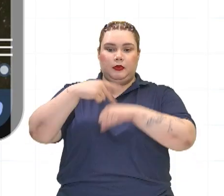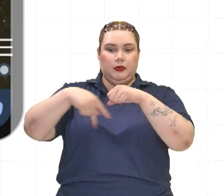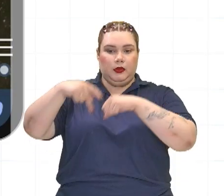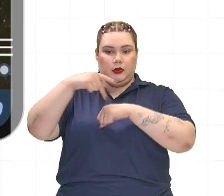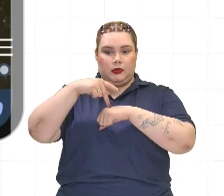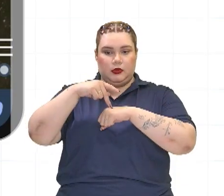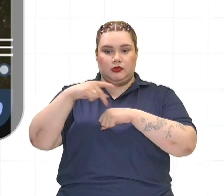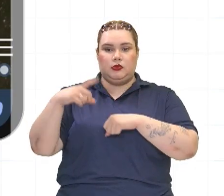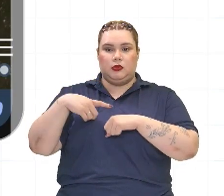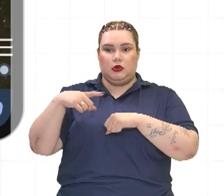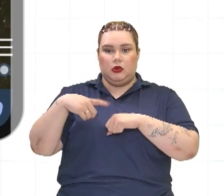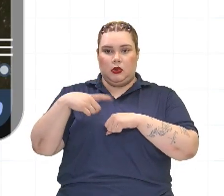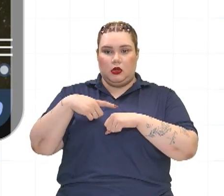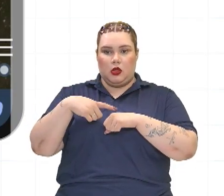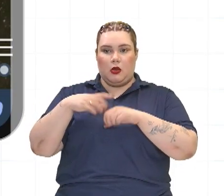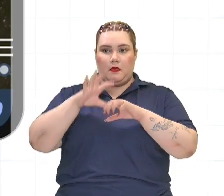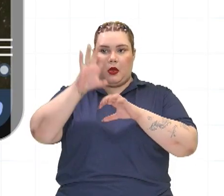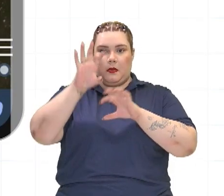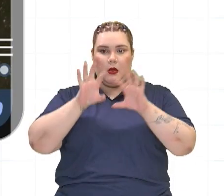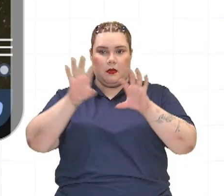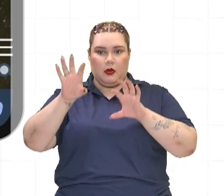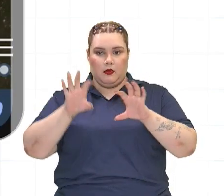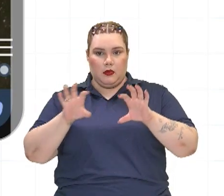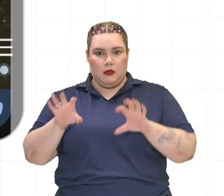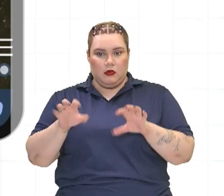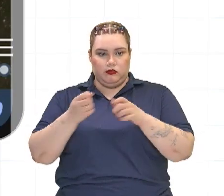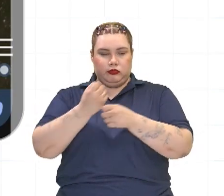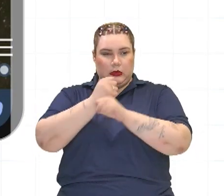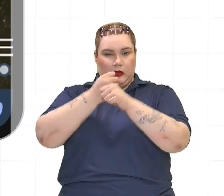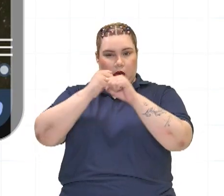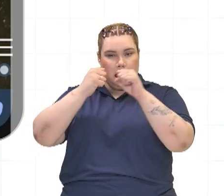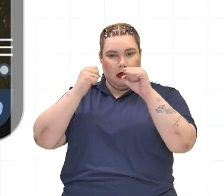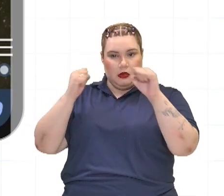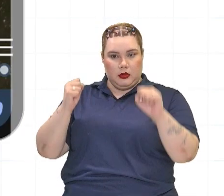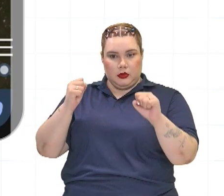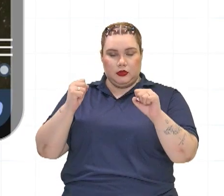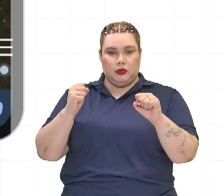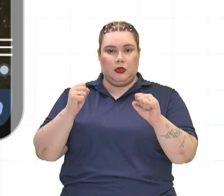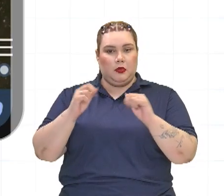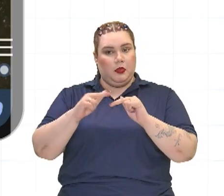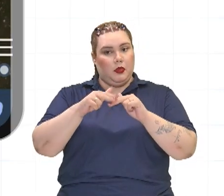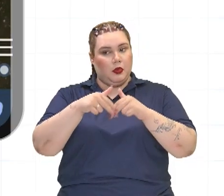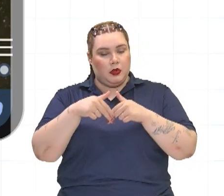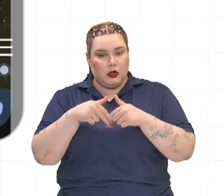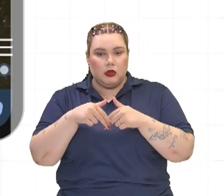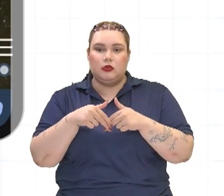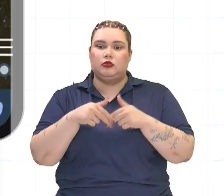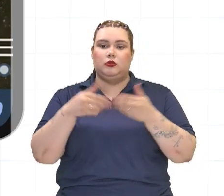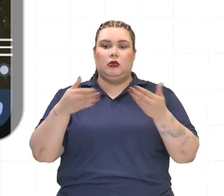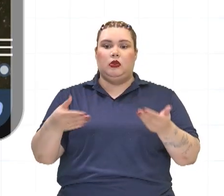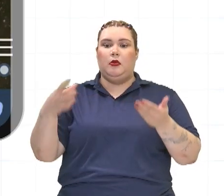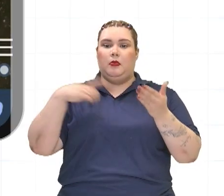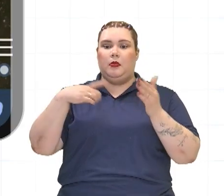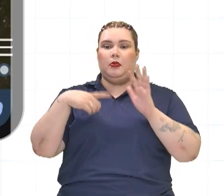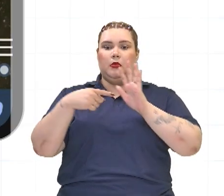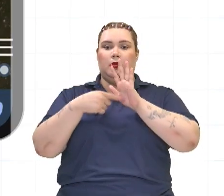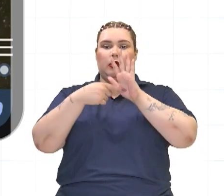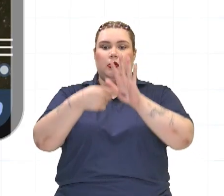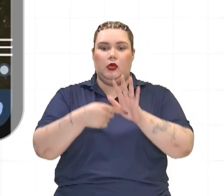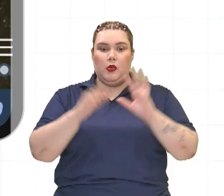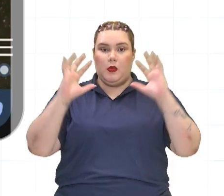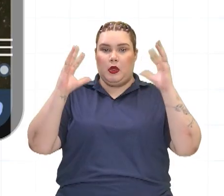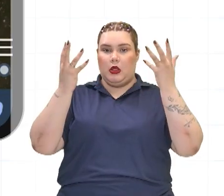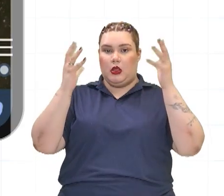tem dimensões continentais, é um país bem grande, e por conta disso ele apresenta